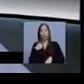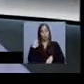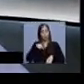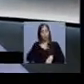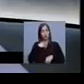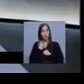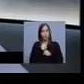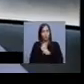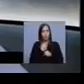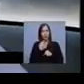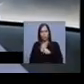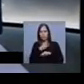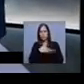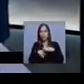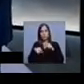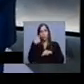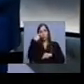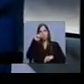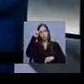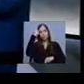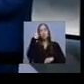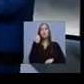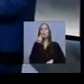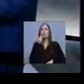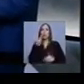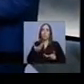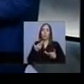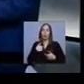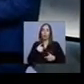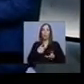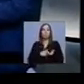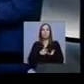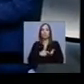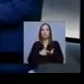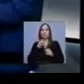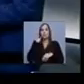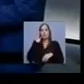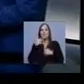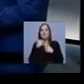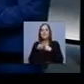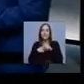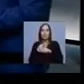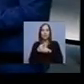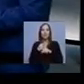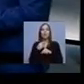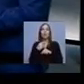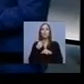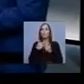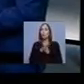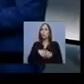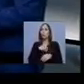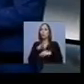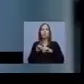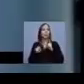lidando com notícias que com esta necessidade de saber o que está acontecendo no mundo posso colocar a oil o meu trabalho e